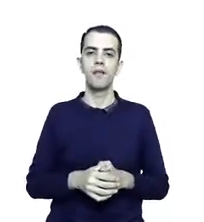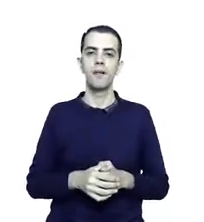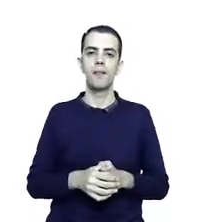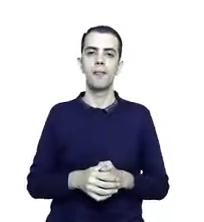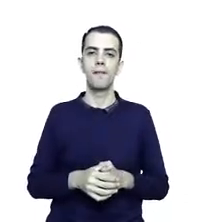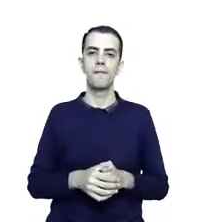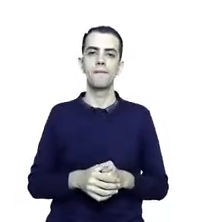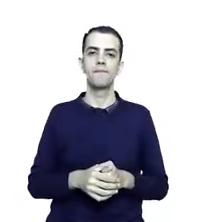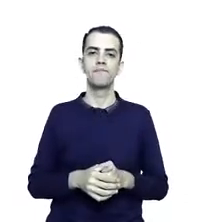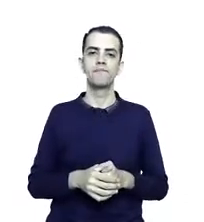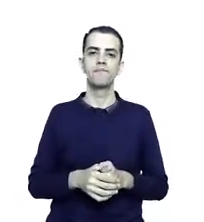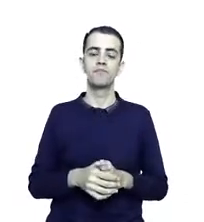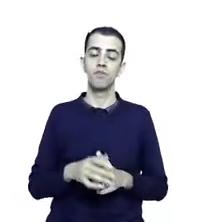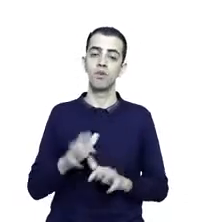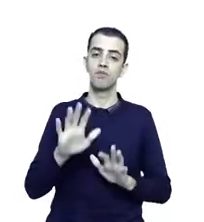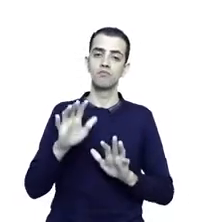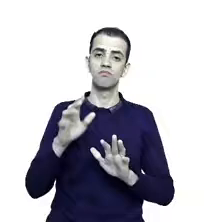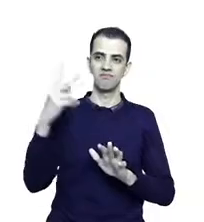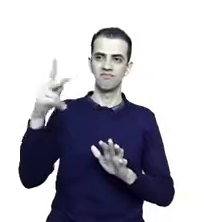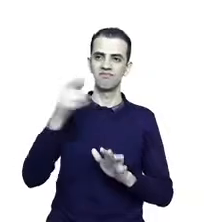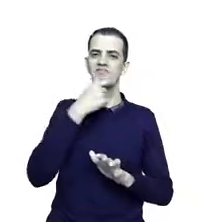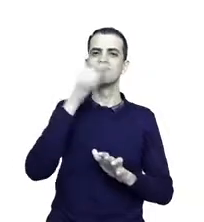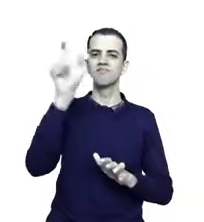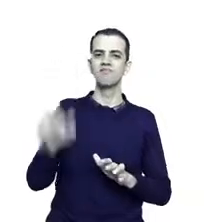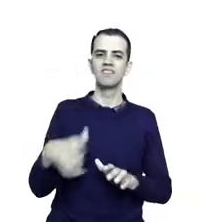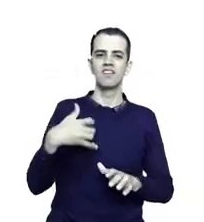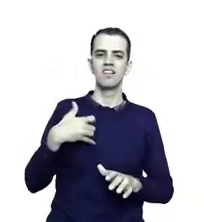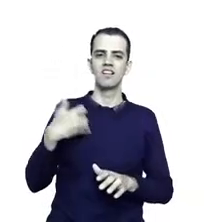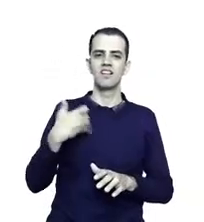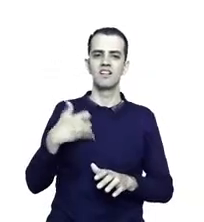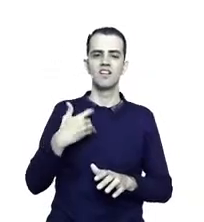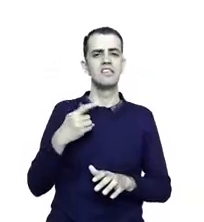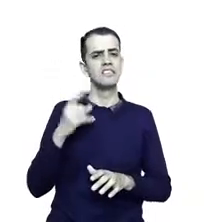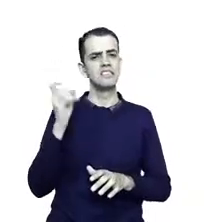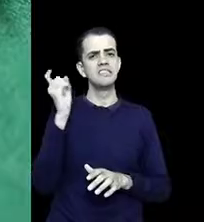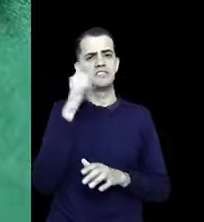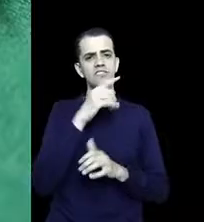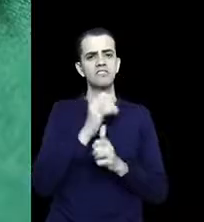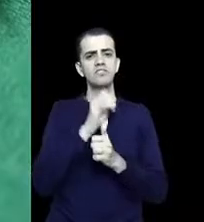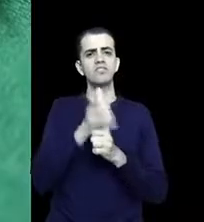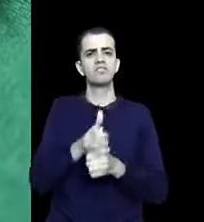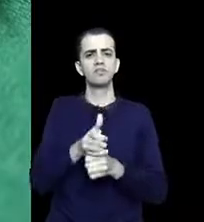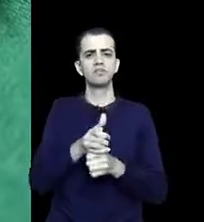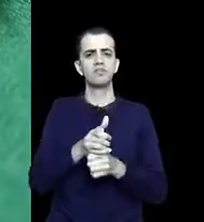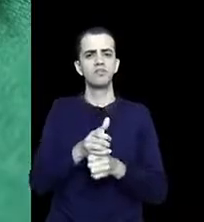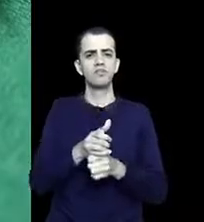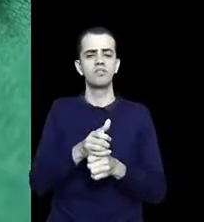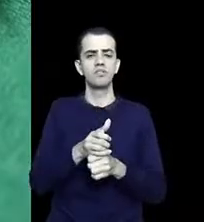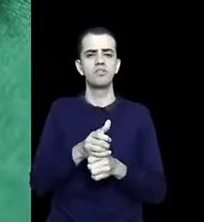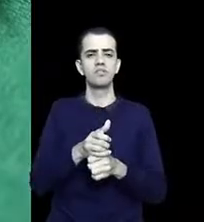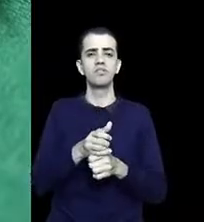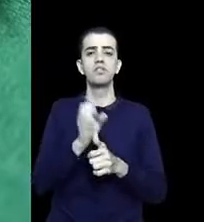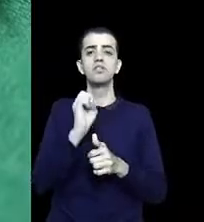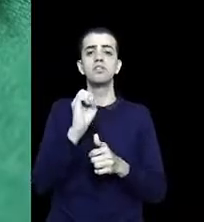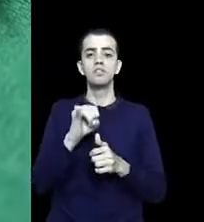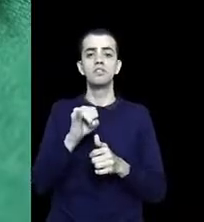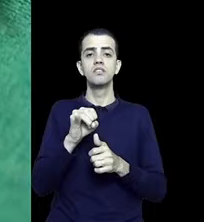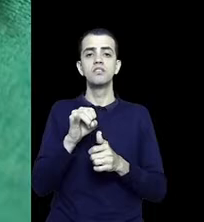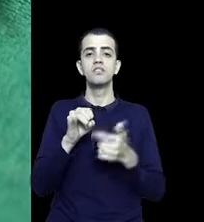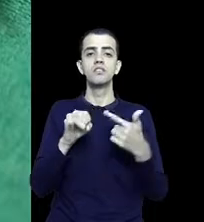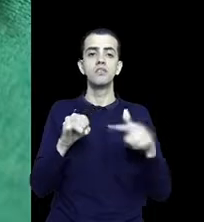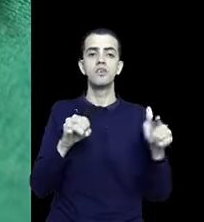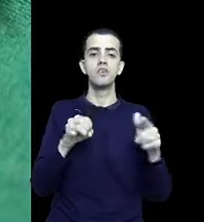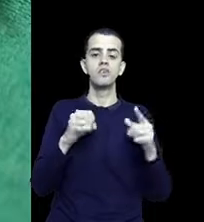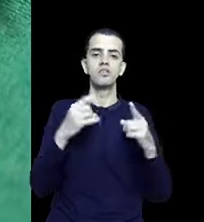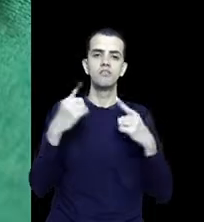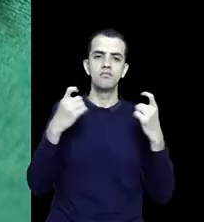Acho que pela idade, seria difícil substituir a cartilagem, a menos que você parta para aquelas questões